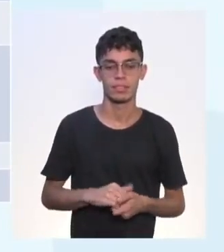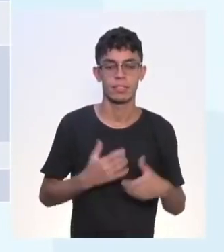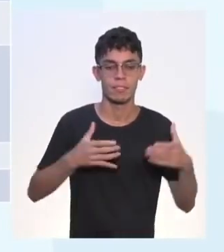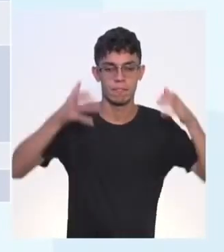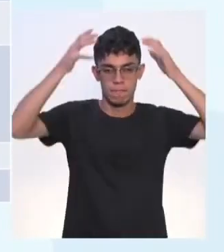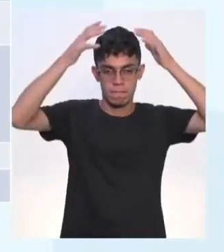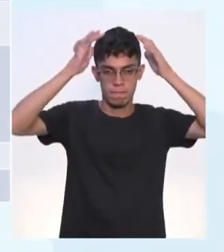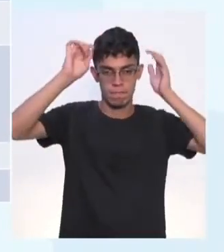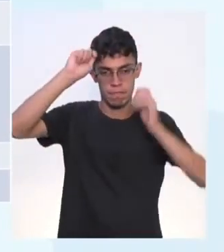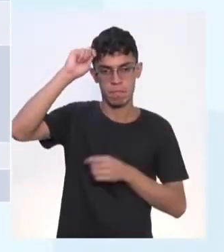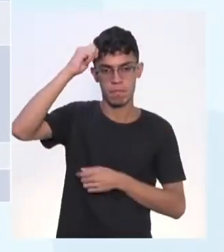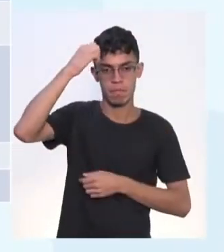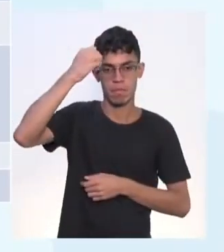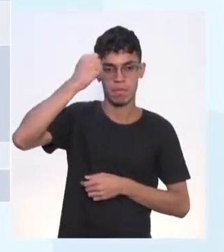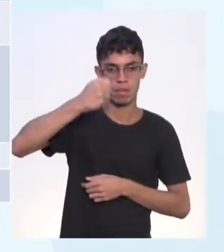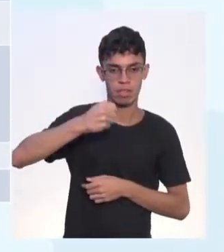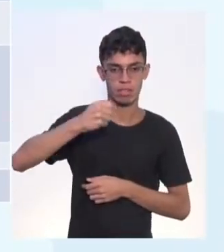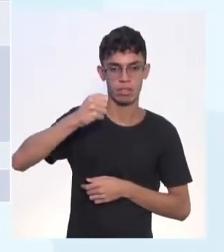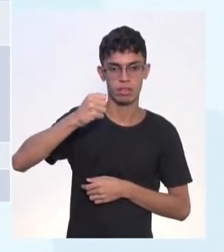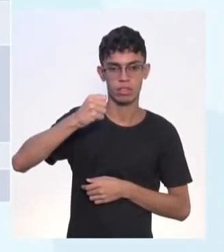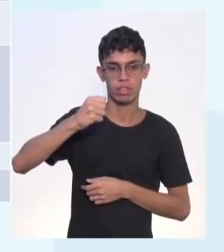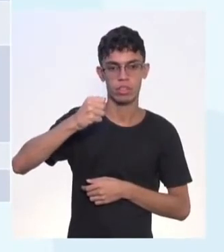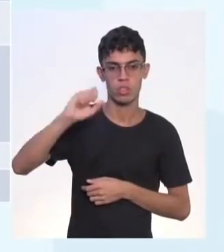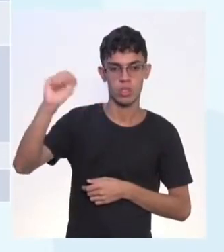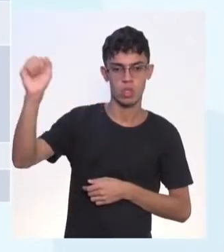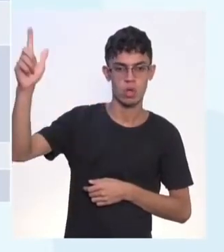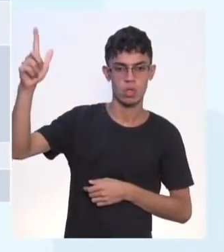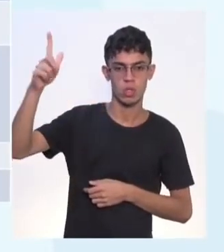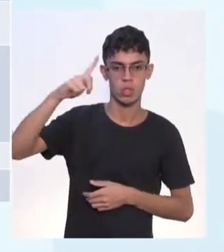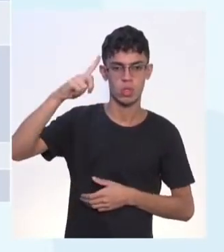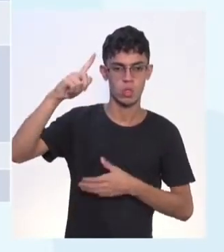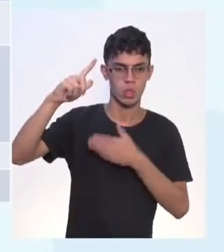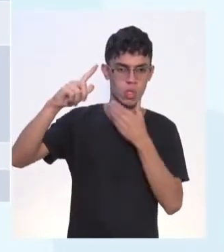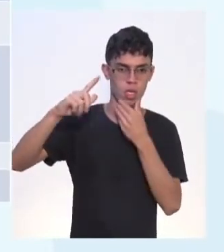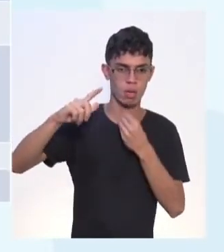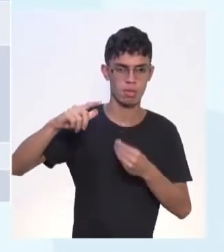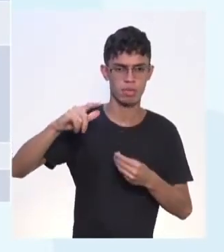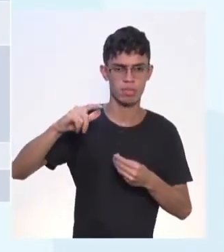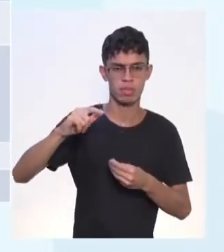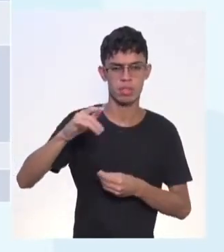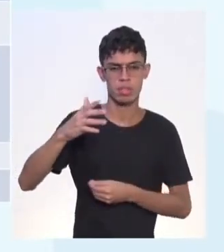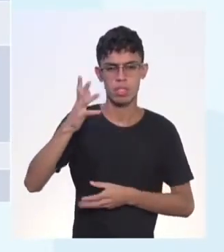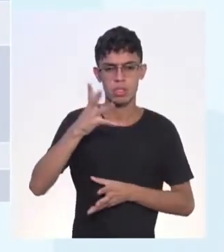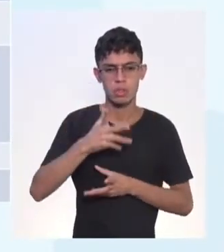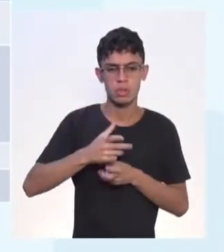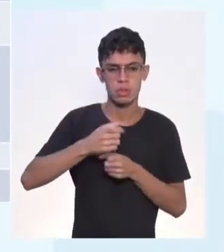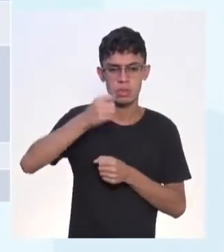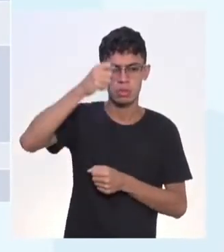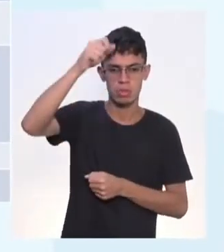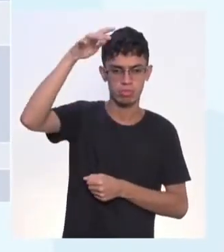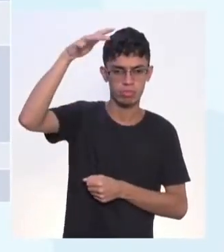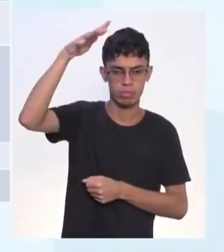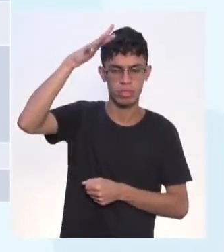sombrinhas das senhoras sobem e descem. Sobem e descem o quê?